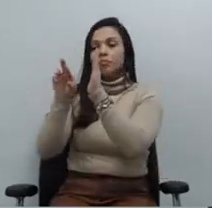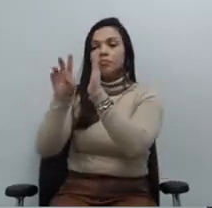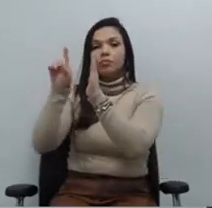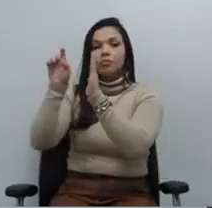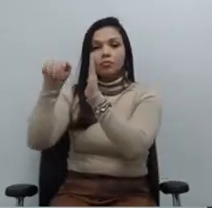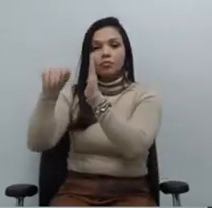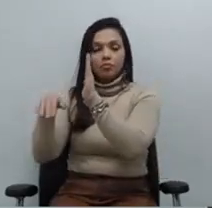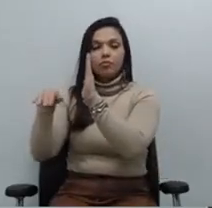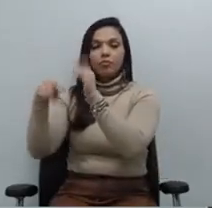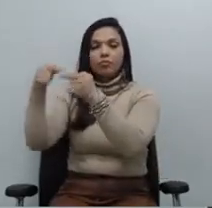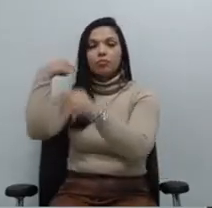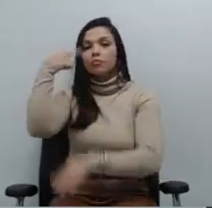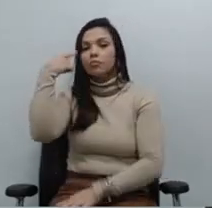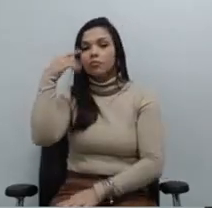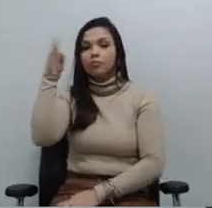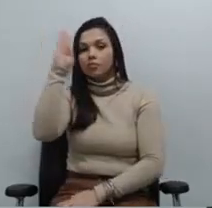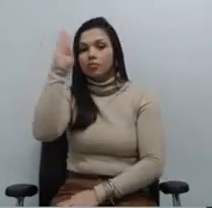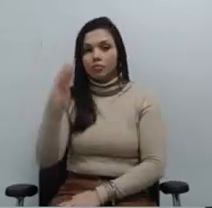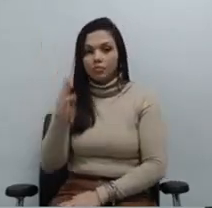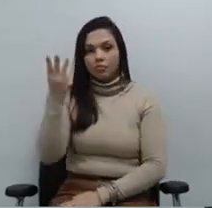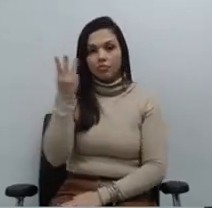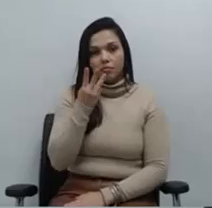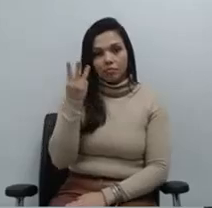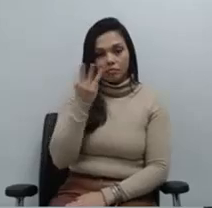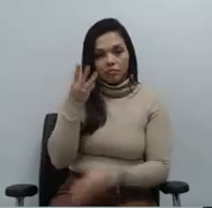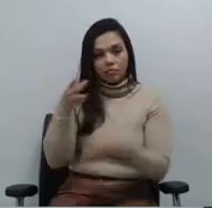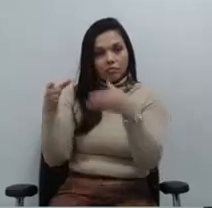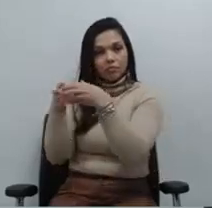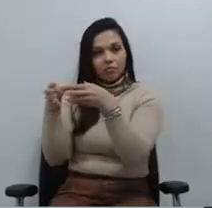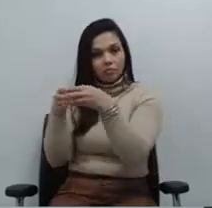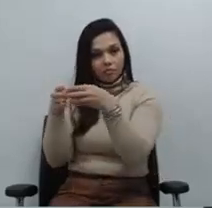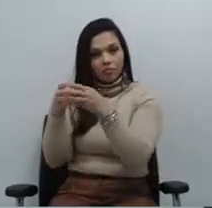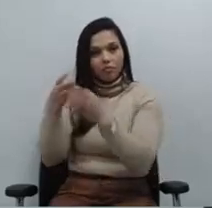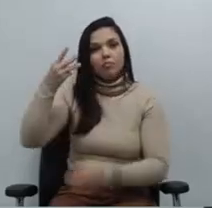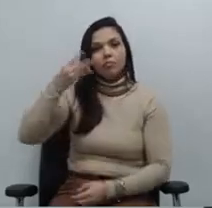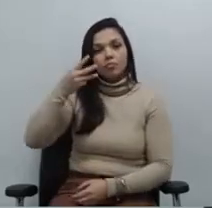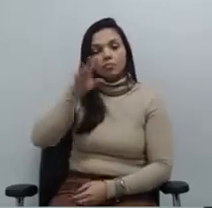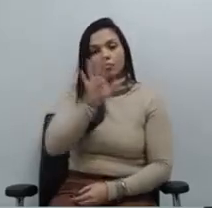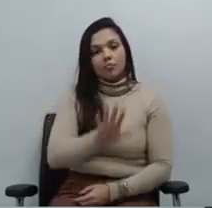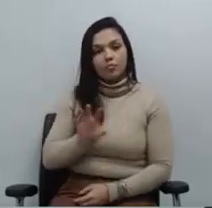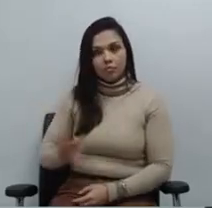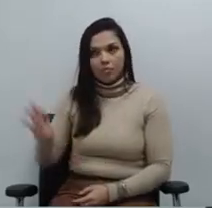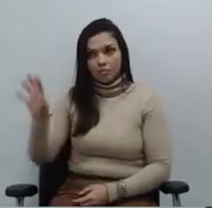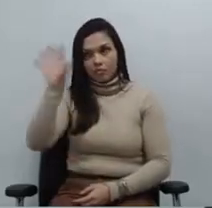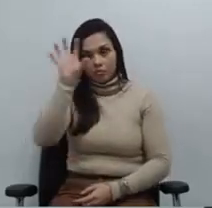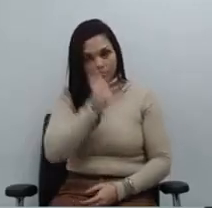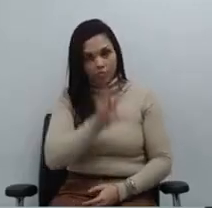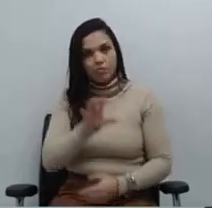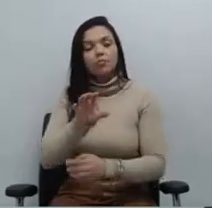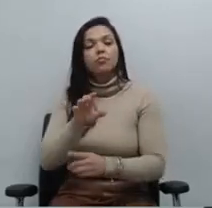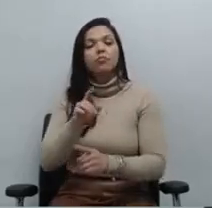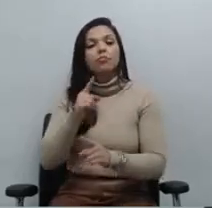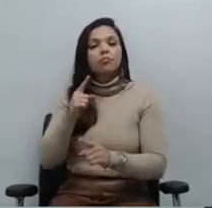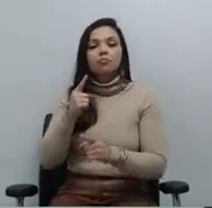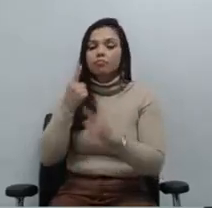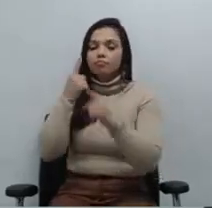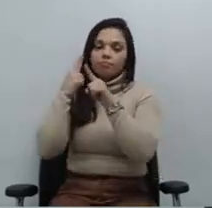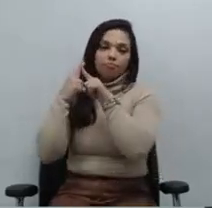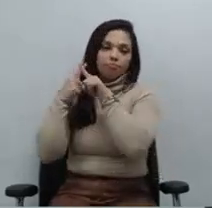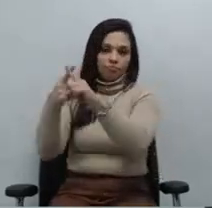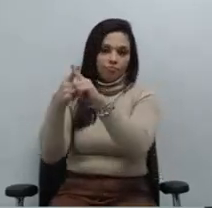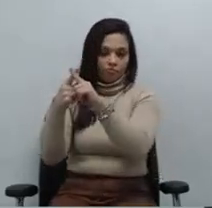turma do Tribunal Regional Federal da Terceira Região negou o provimento ao agravo de instrumento que havia sido interposto